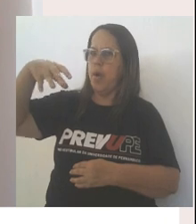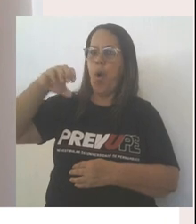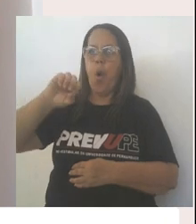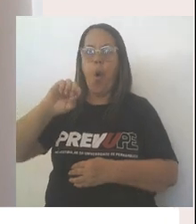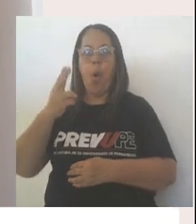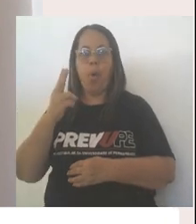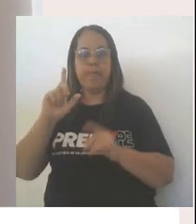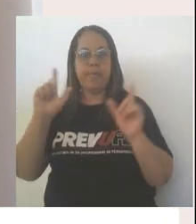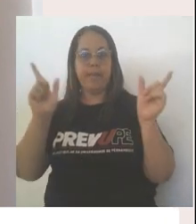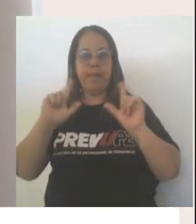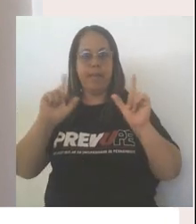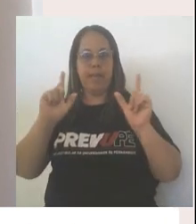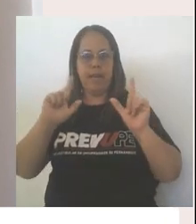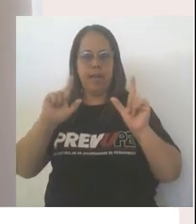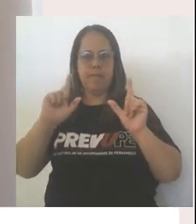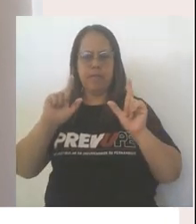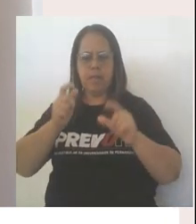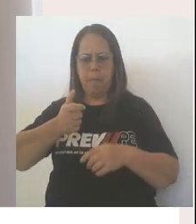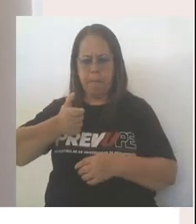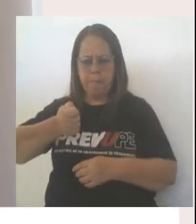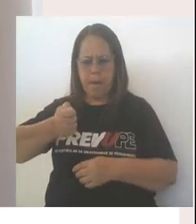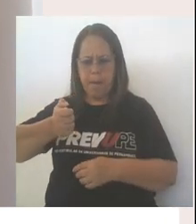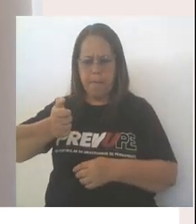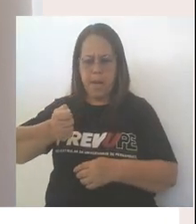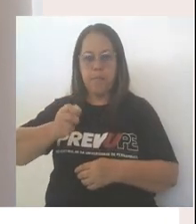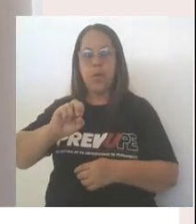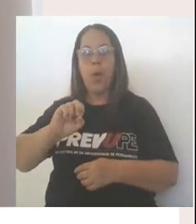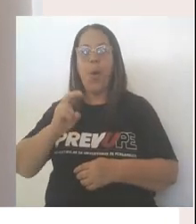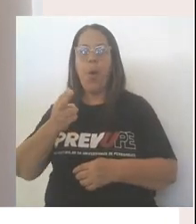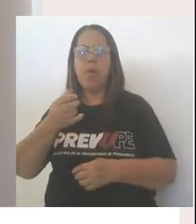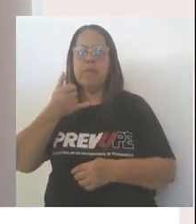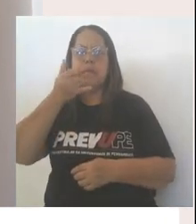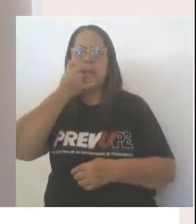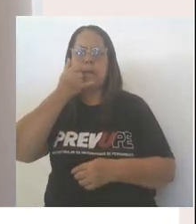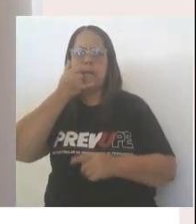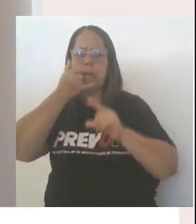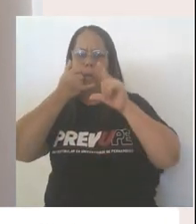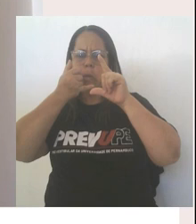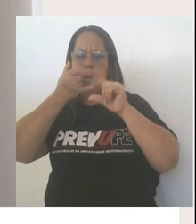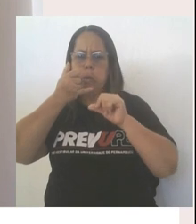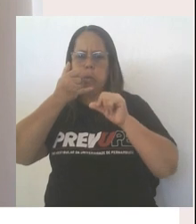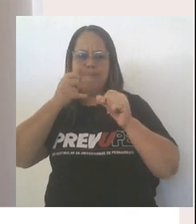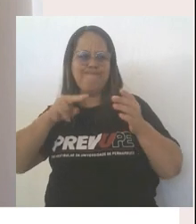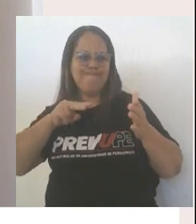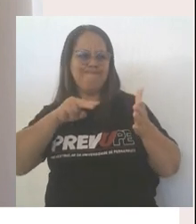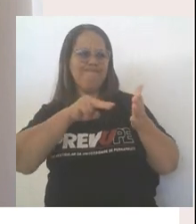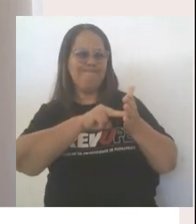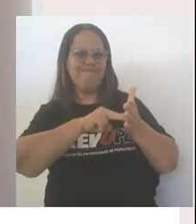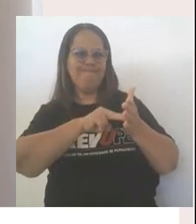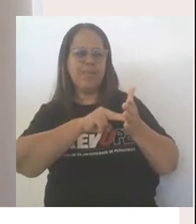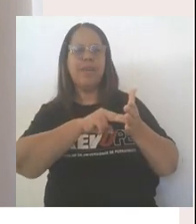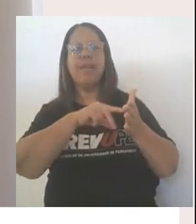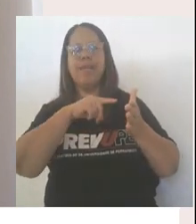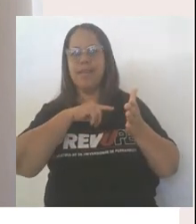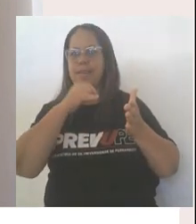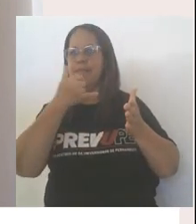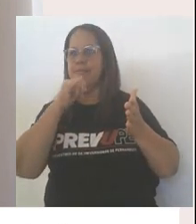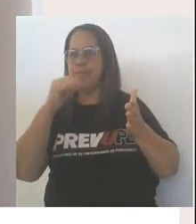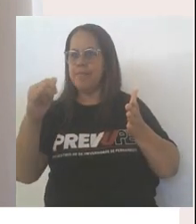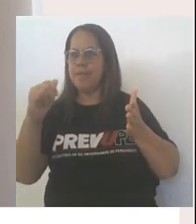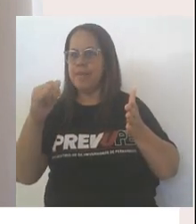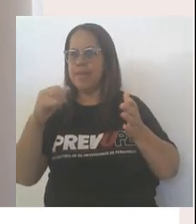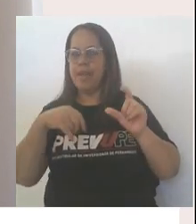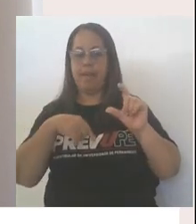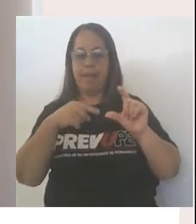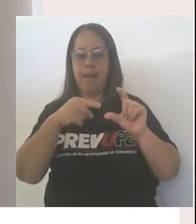ou carregamos nosso smartphone, estamos aproveitando as reações eletroquímicas nas pilhas e baterias